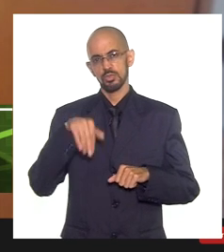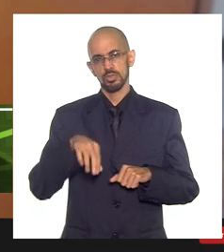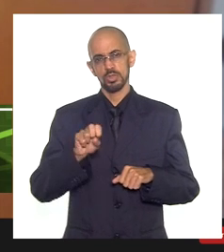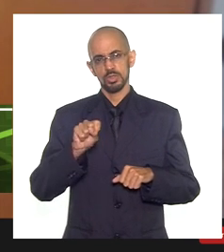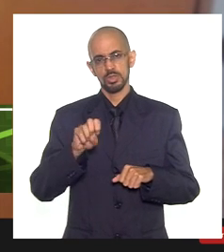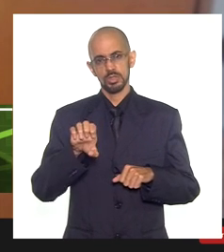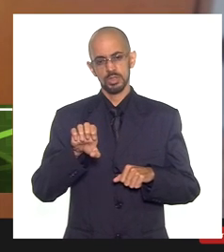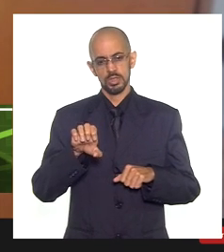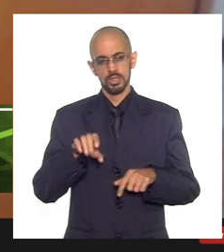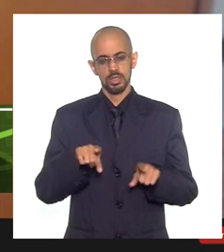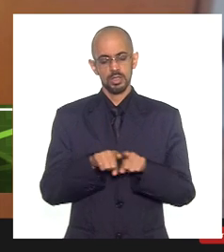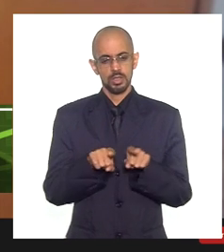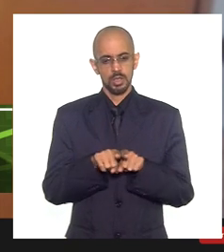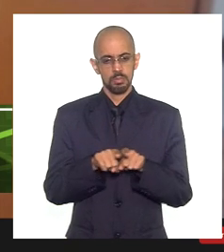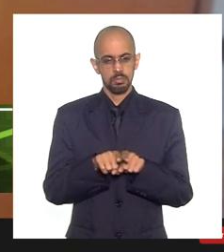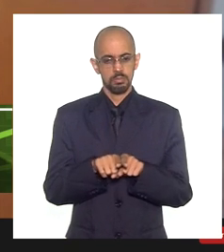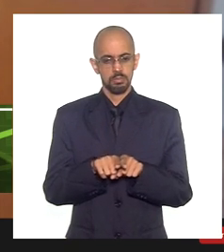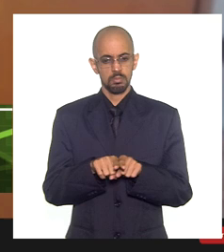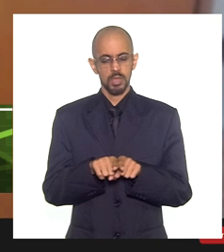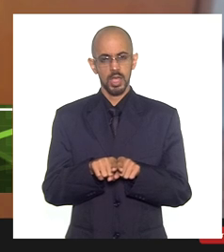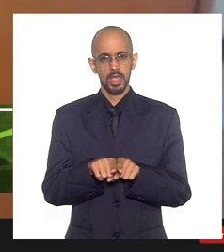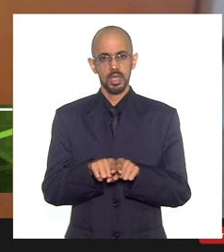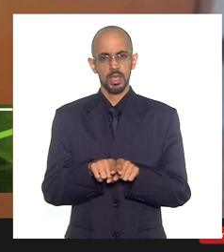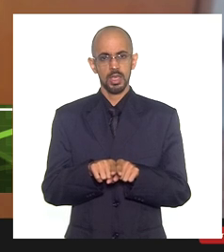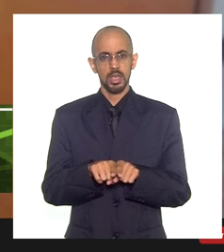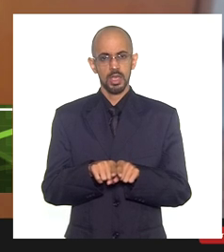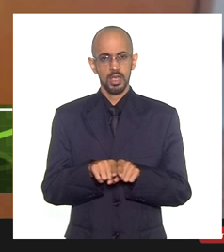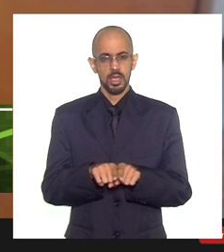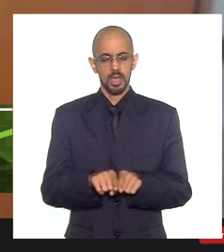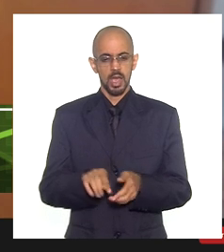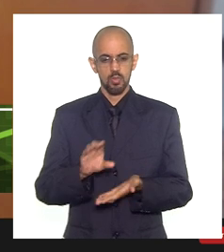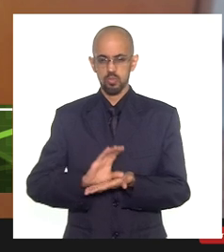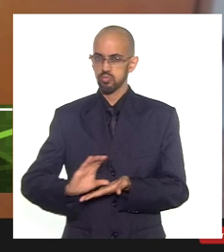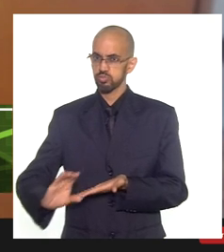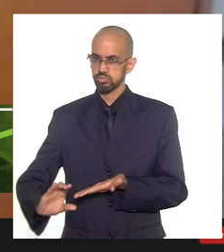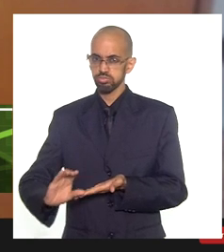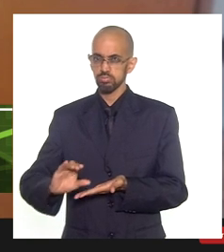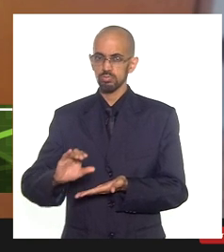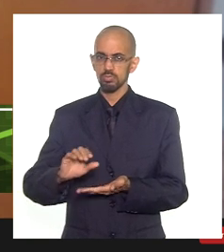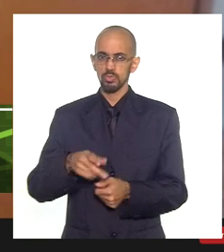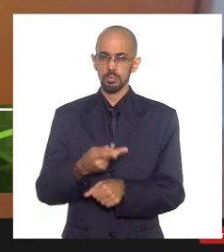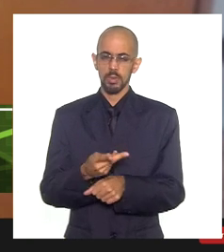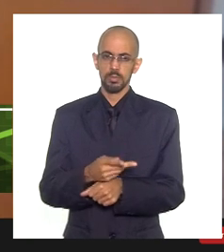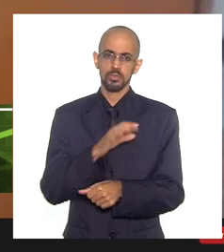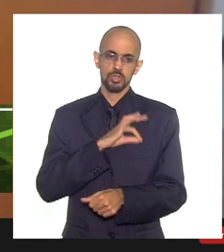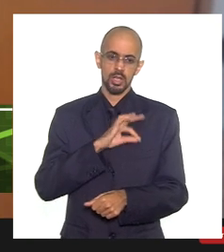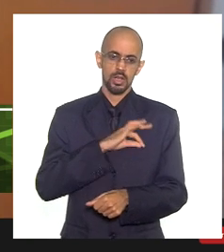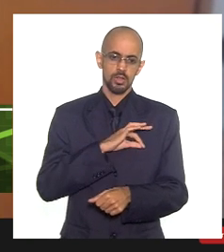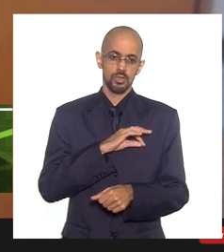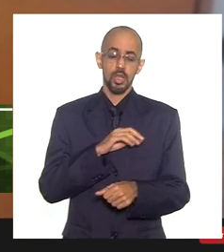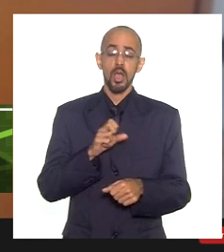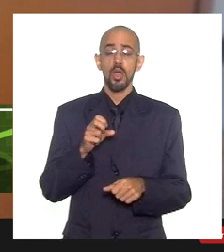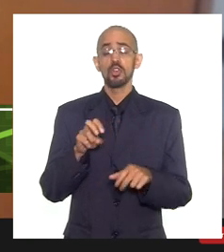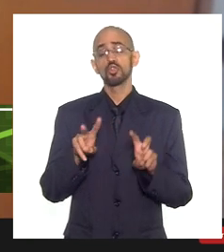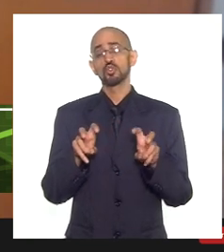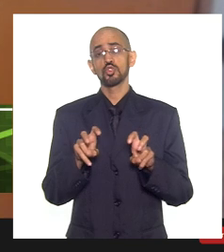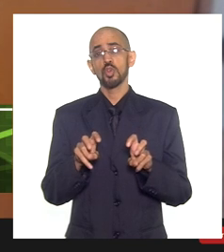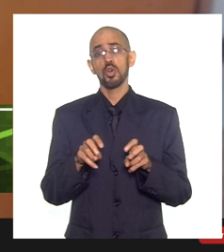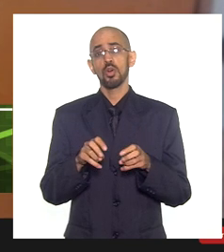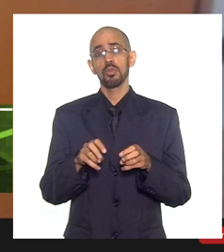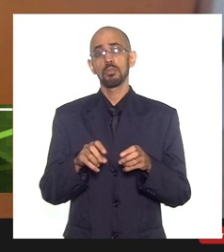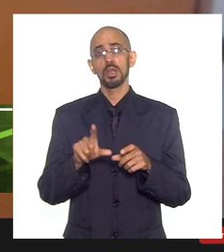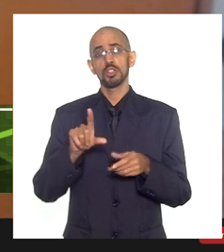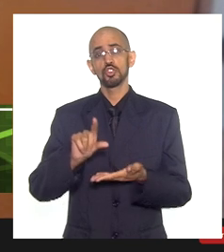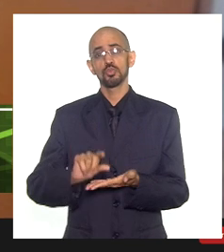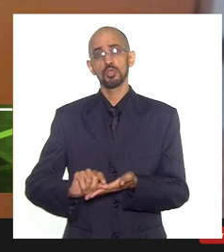efetivação dos dois décimos quanto as perdas salariais é preciso